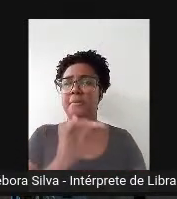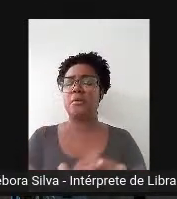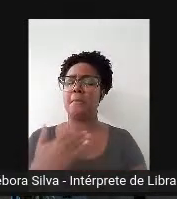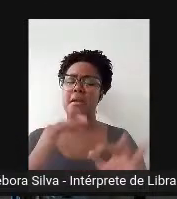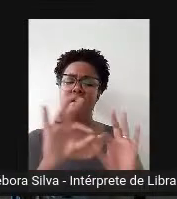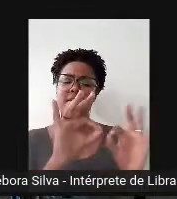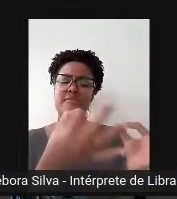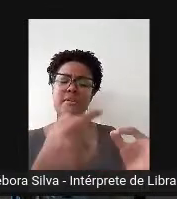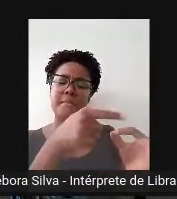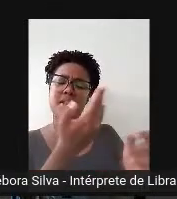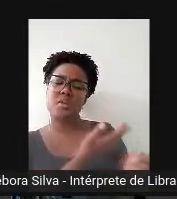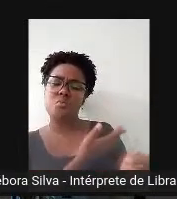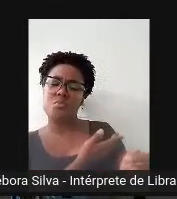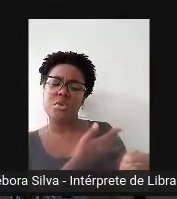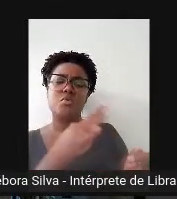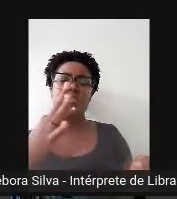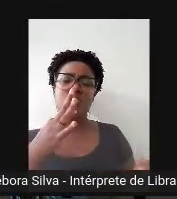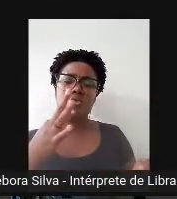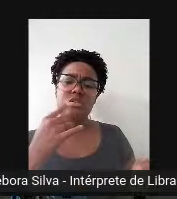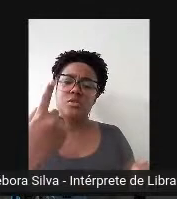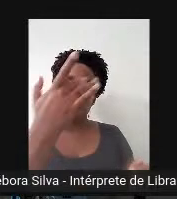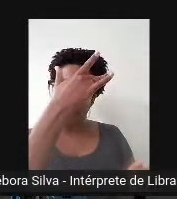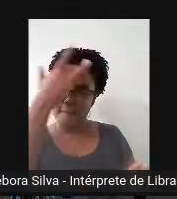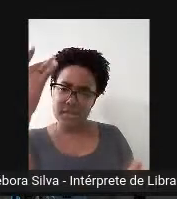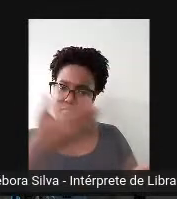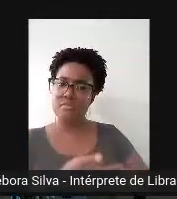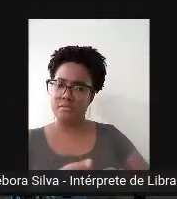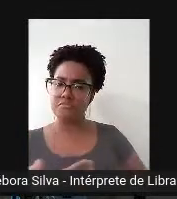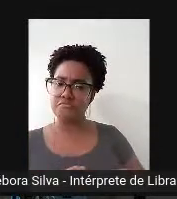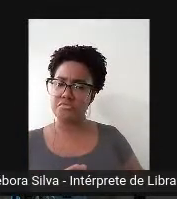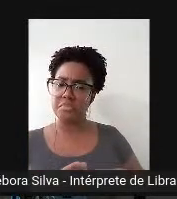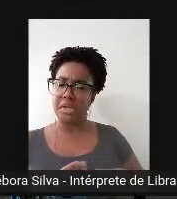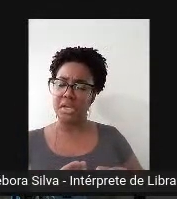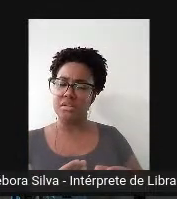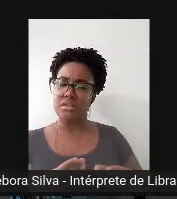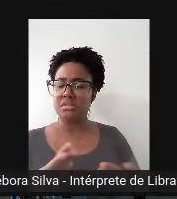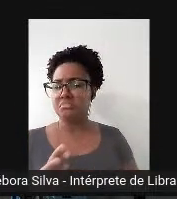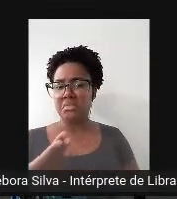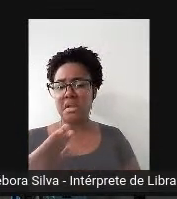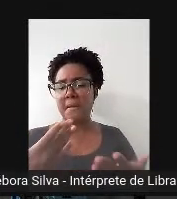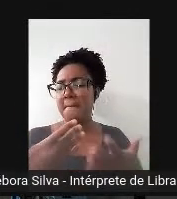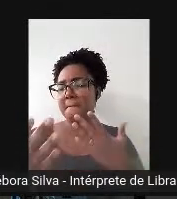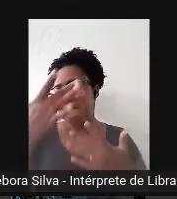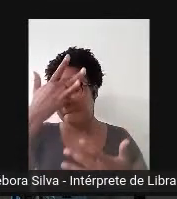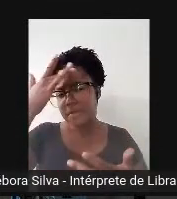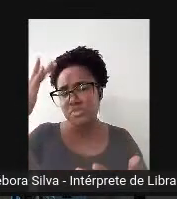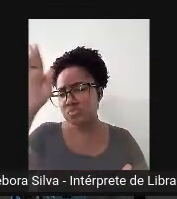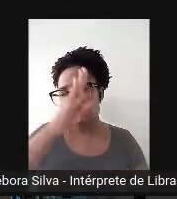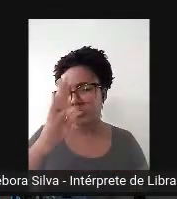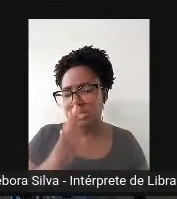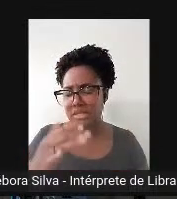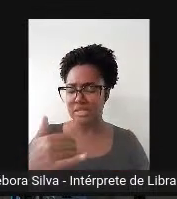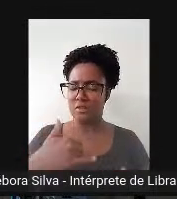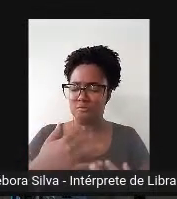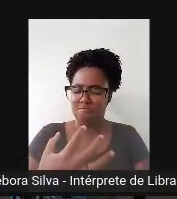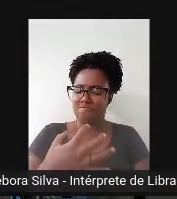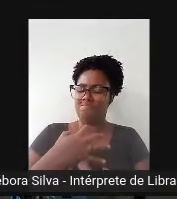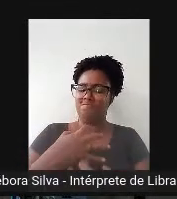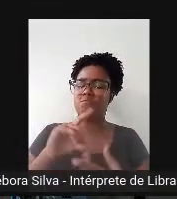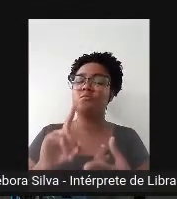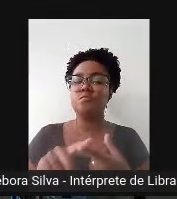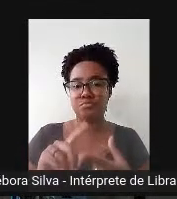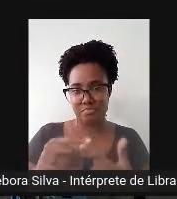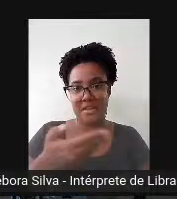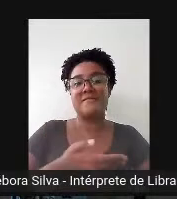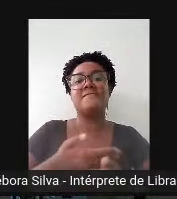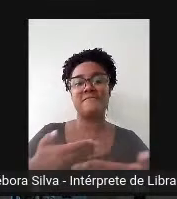que é meu irmão e irmã, brasileiros e brasileiras, estão passando fome, eu me sinto passando fome, eu me sinto violado